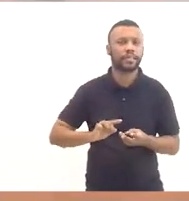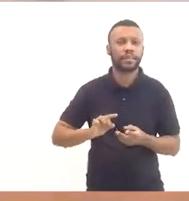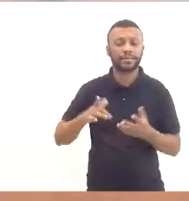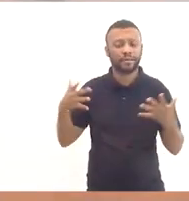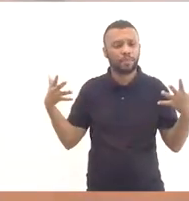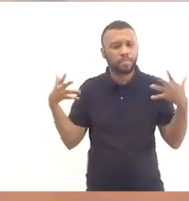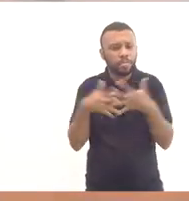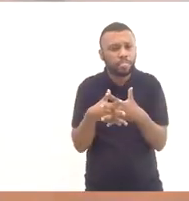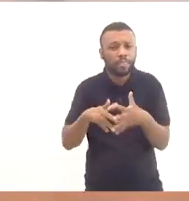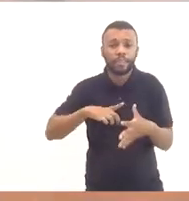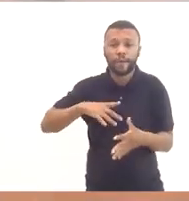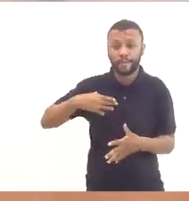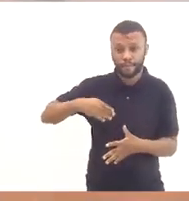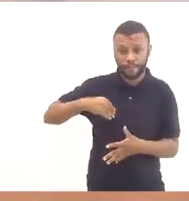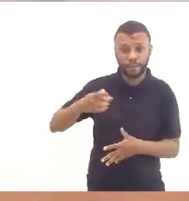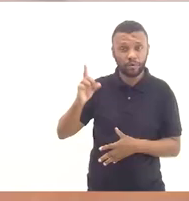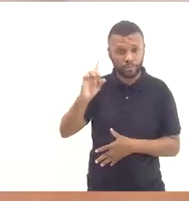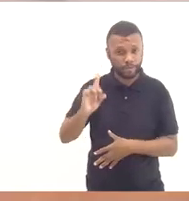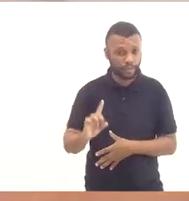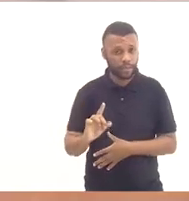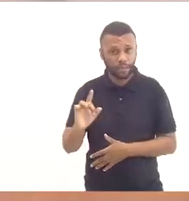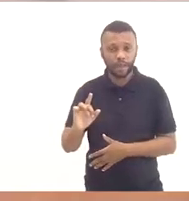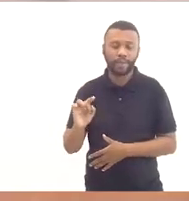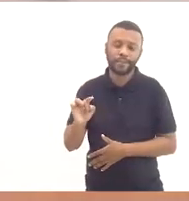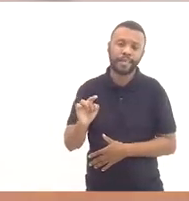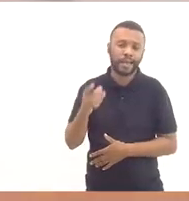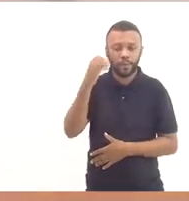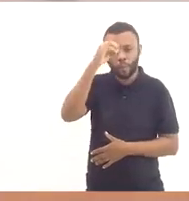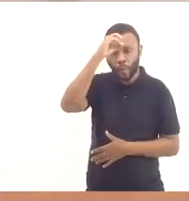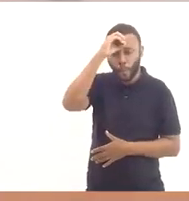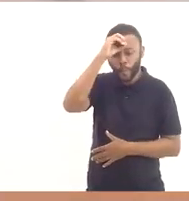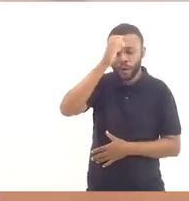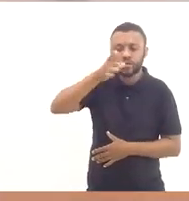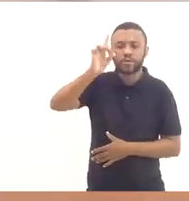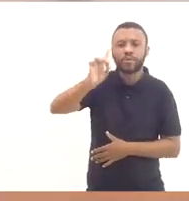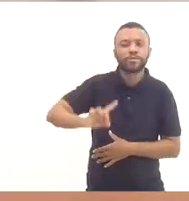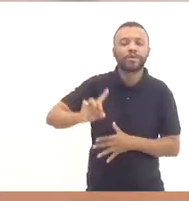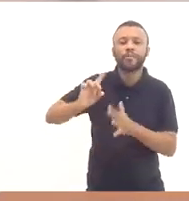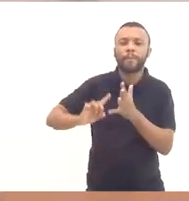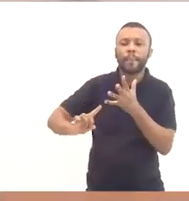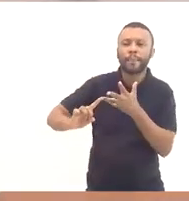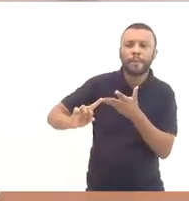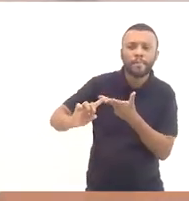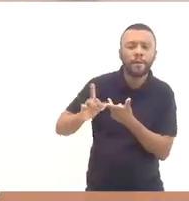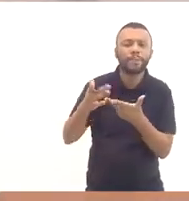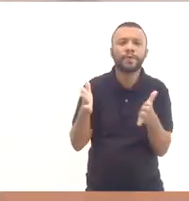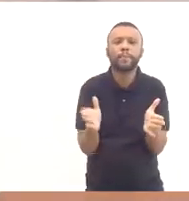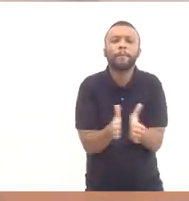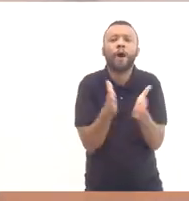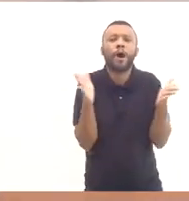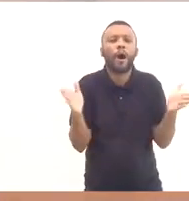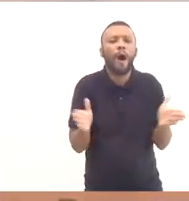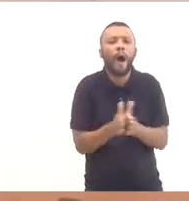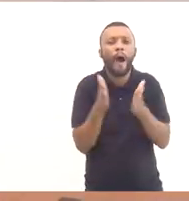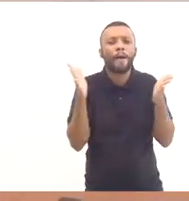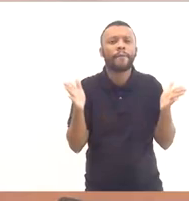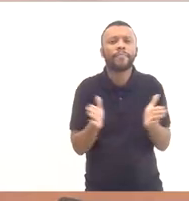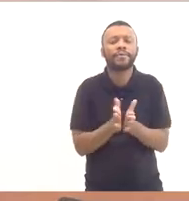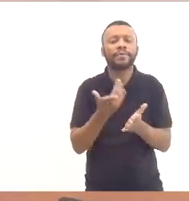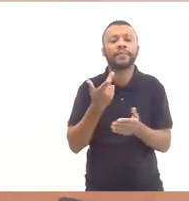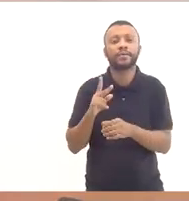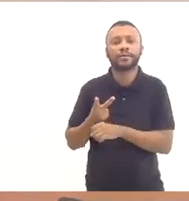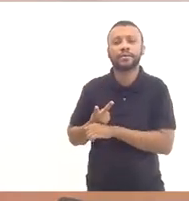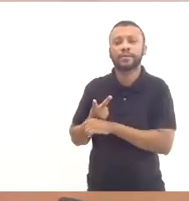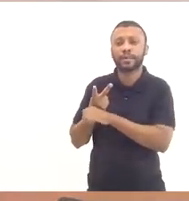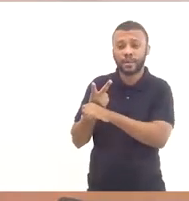complicado do que tem um filho com deficiência é você não saber os seus direitos é você ser pobre é você chegar numa